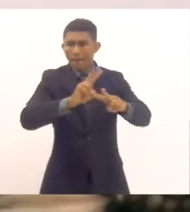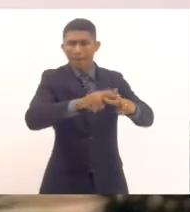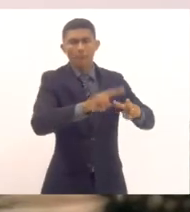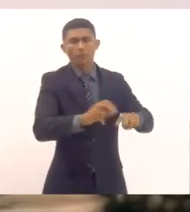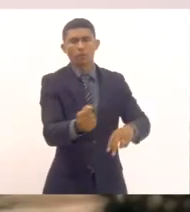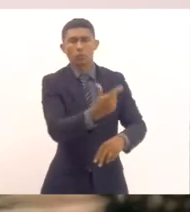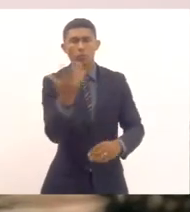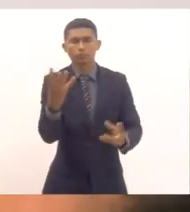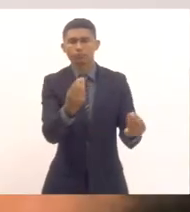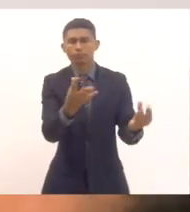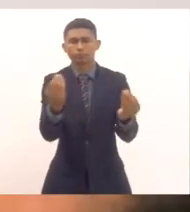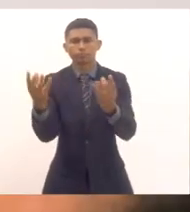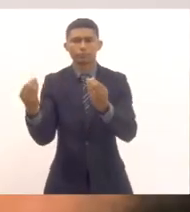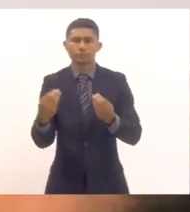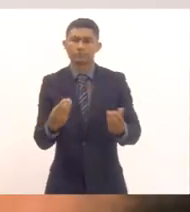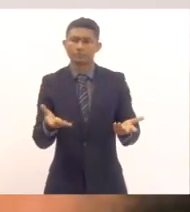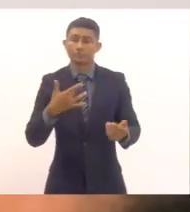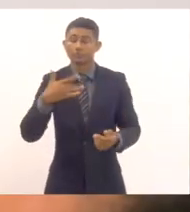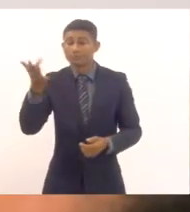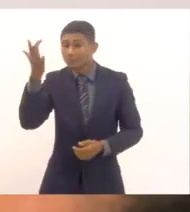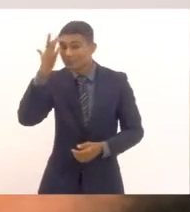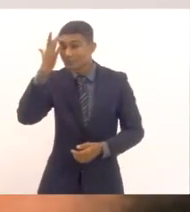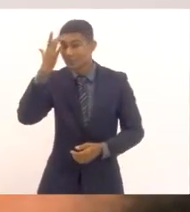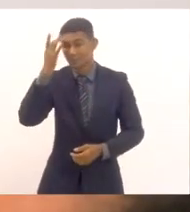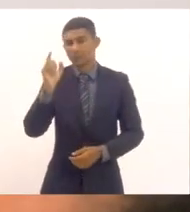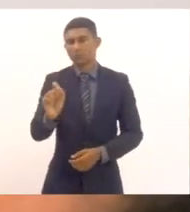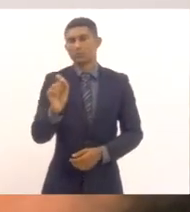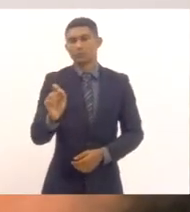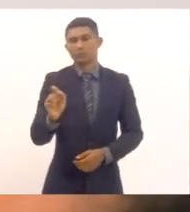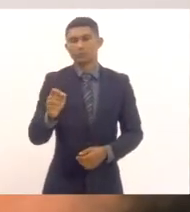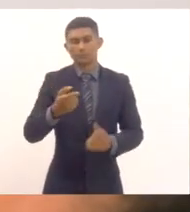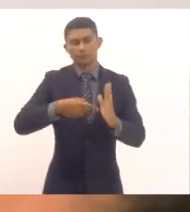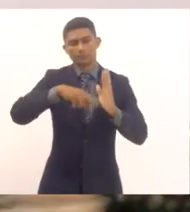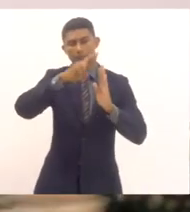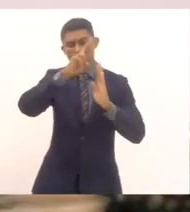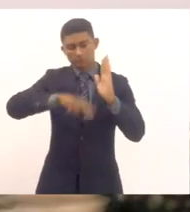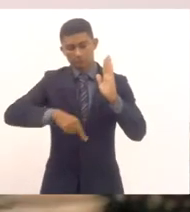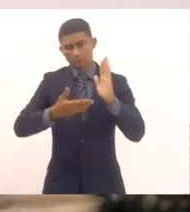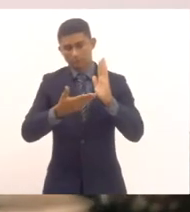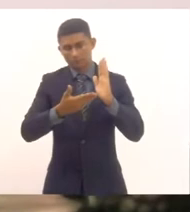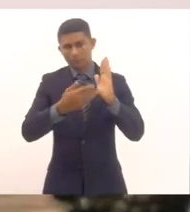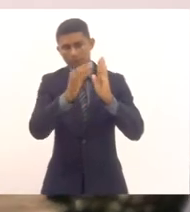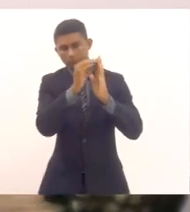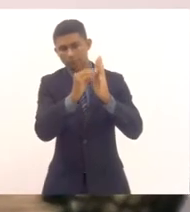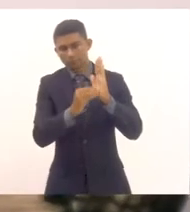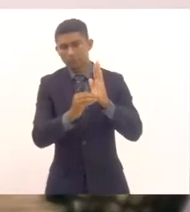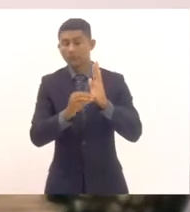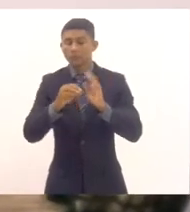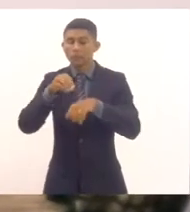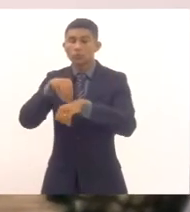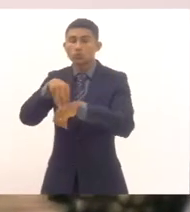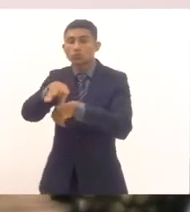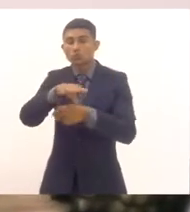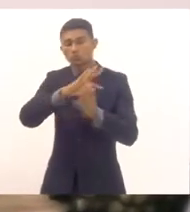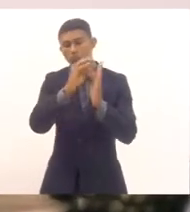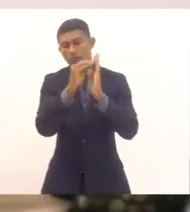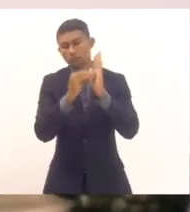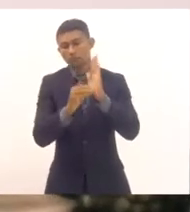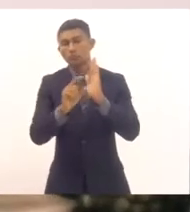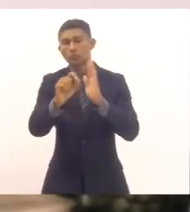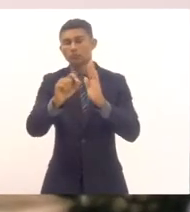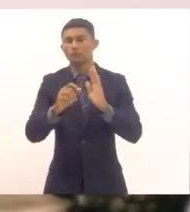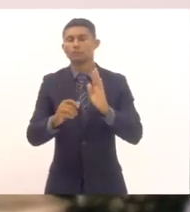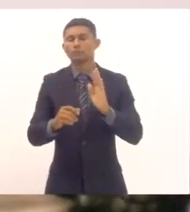achava que a gente deveria nas considerações do nosso relatório é sugerir que a comissão